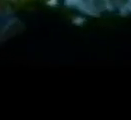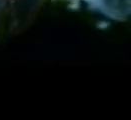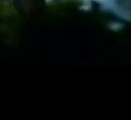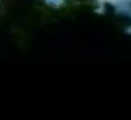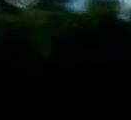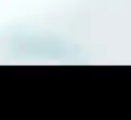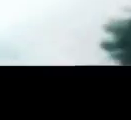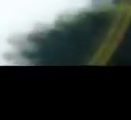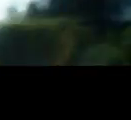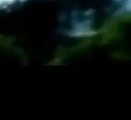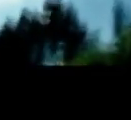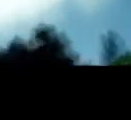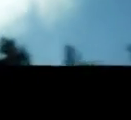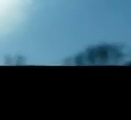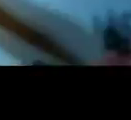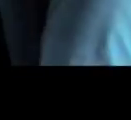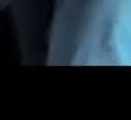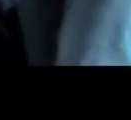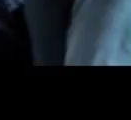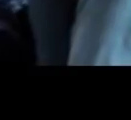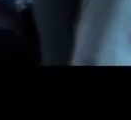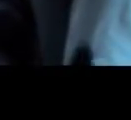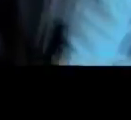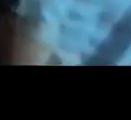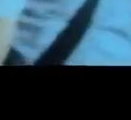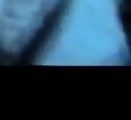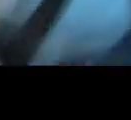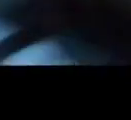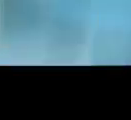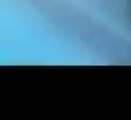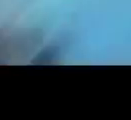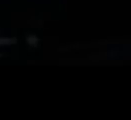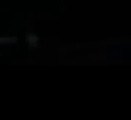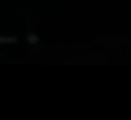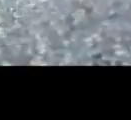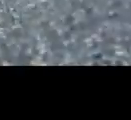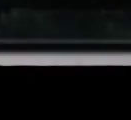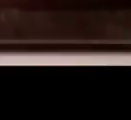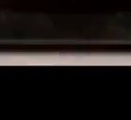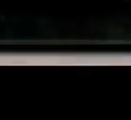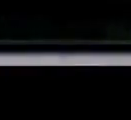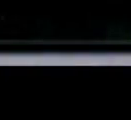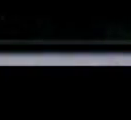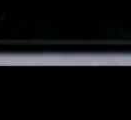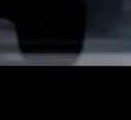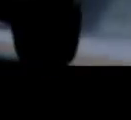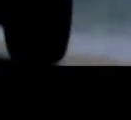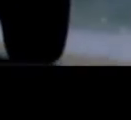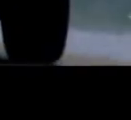os momentos felizes ou a dor da perda.